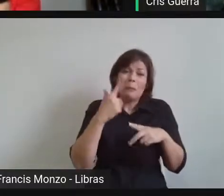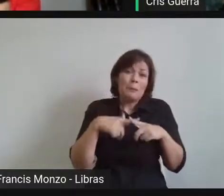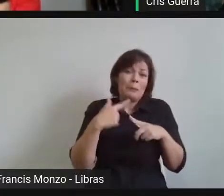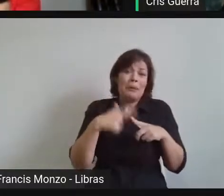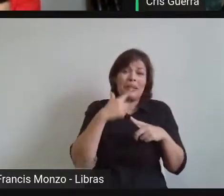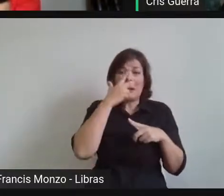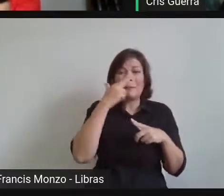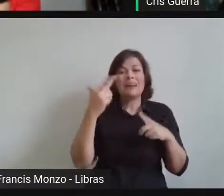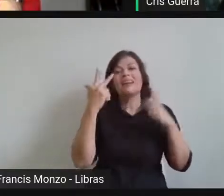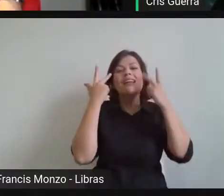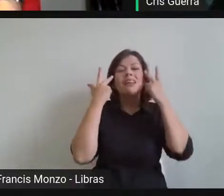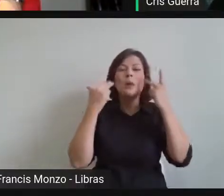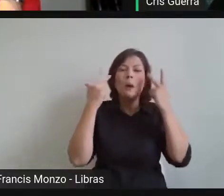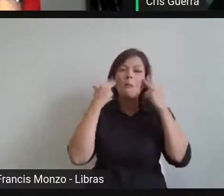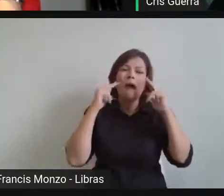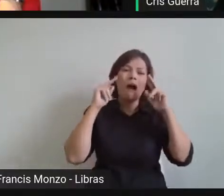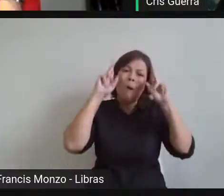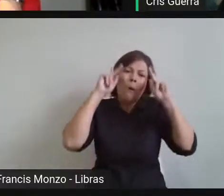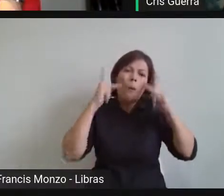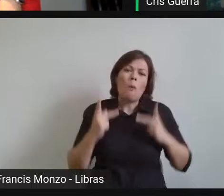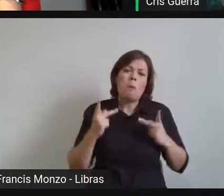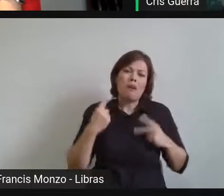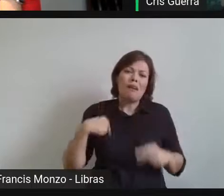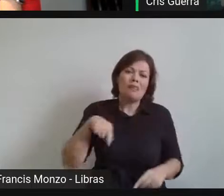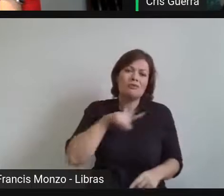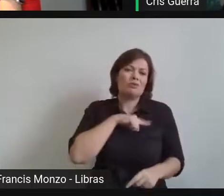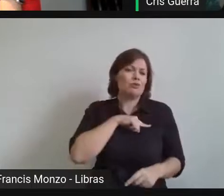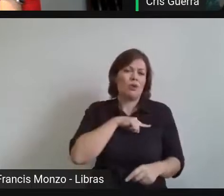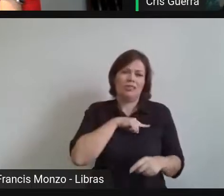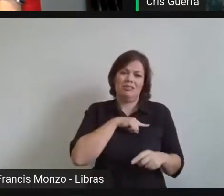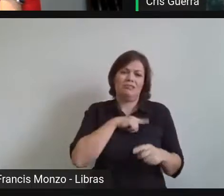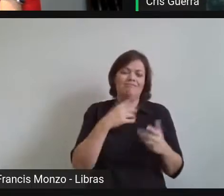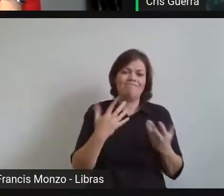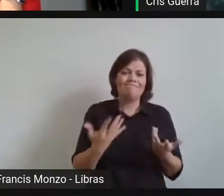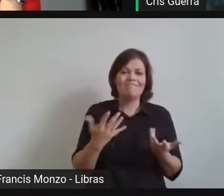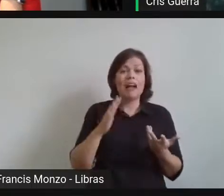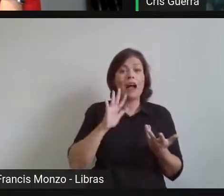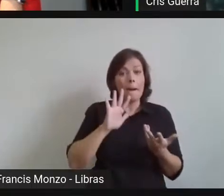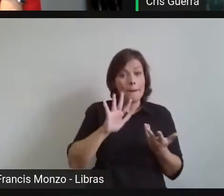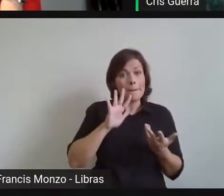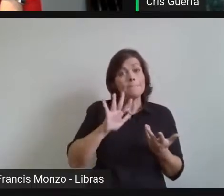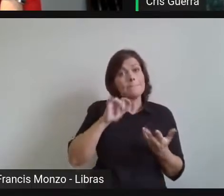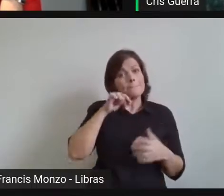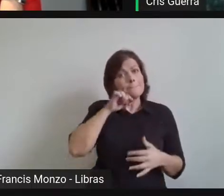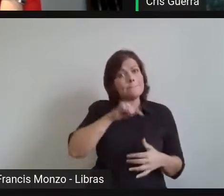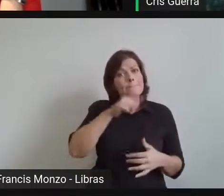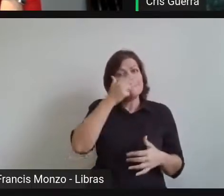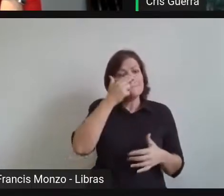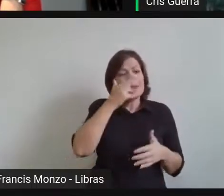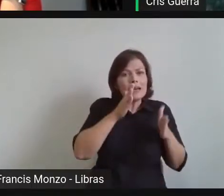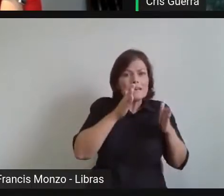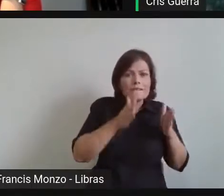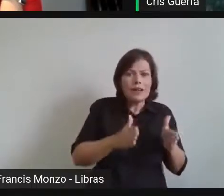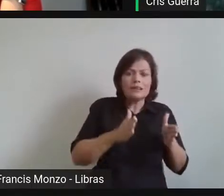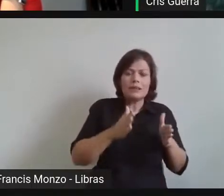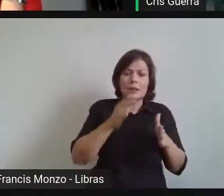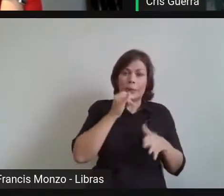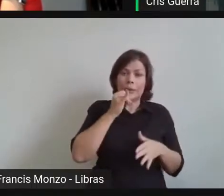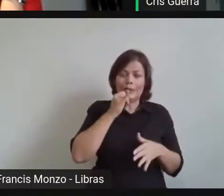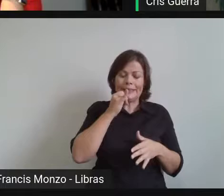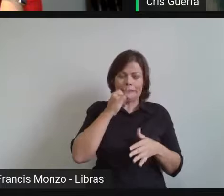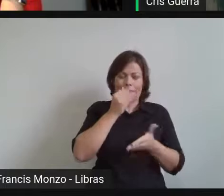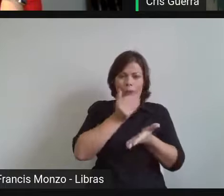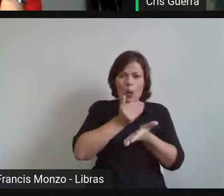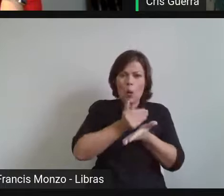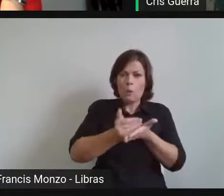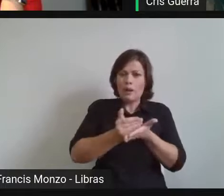acredito até que a vitimização talvez seja uma das fases, né? Quando a gente pega, assim, as fases do luto, né? Que a gente sabe que tem a negação, por exemplo. A gente